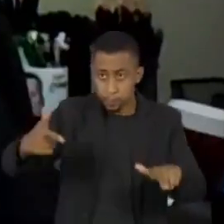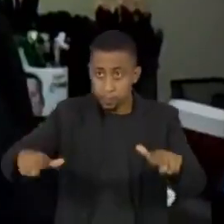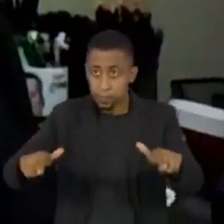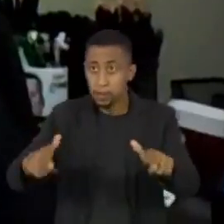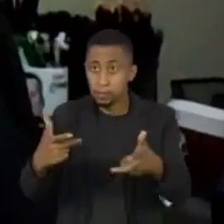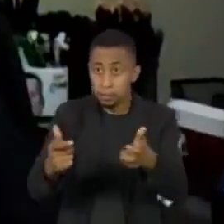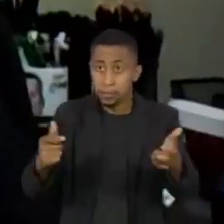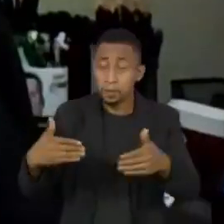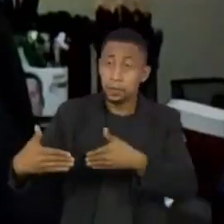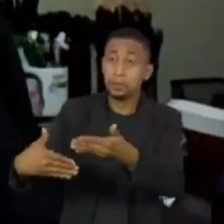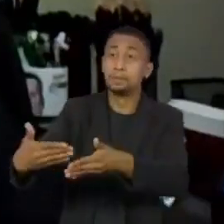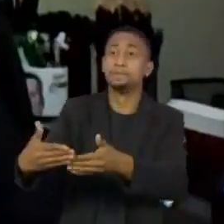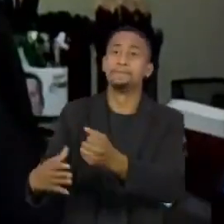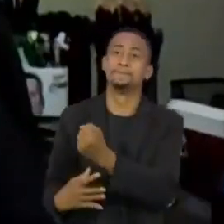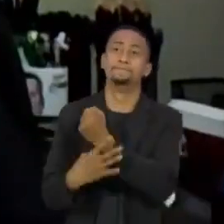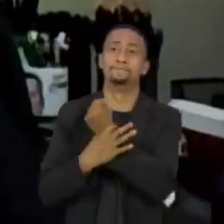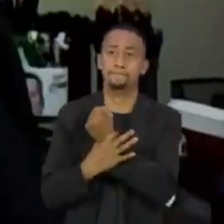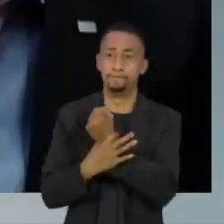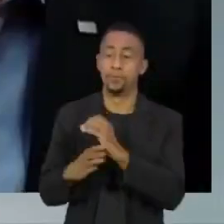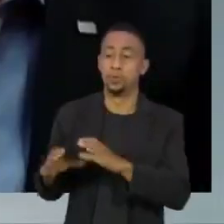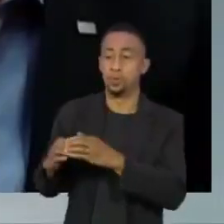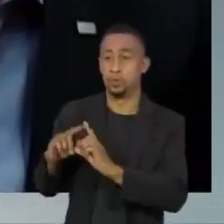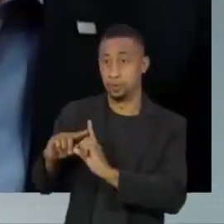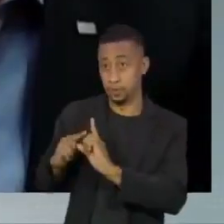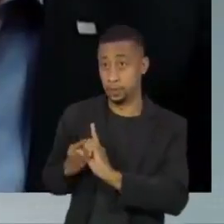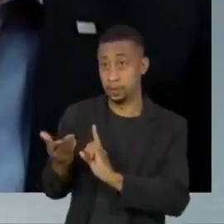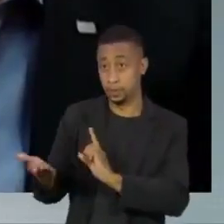segura nesse grupo em questão.